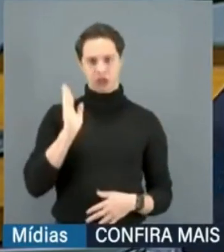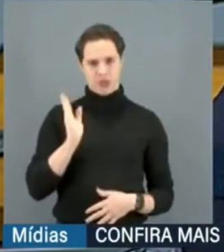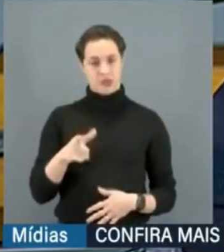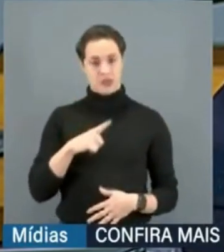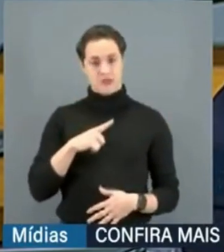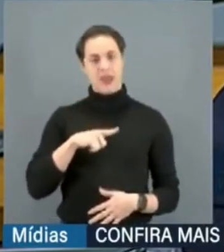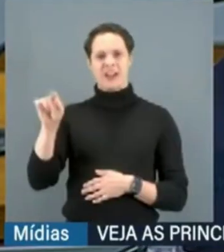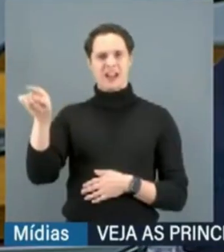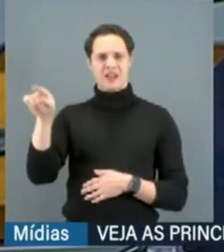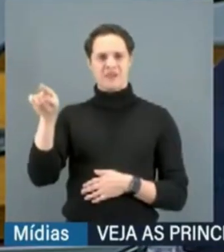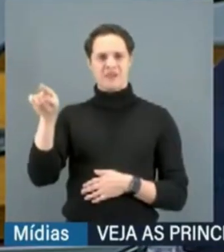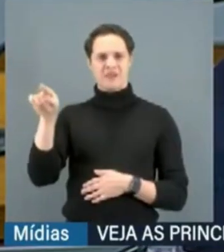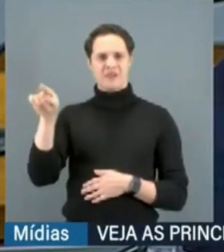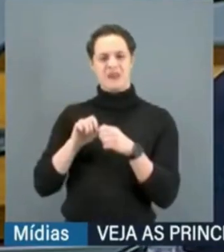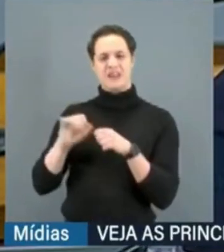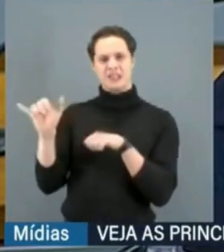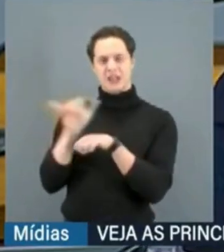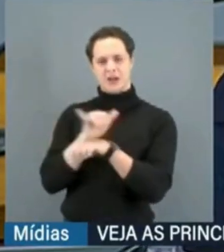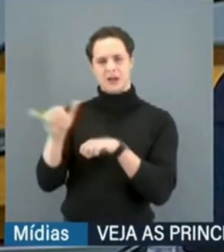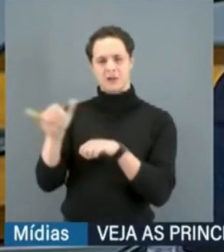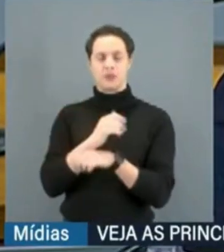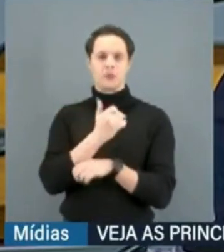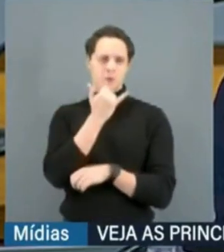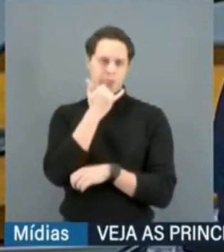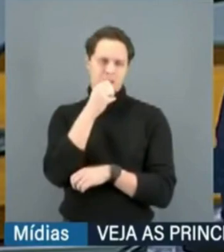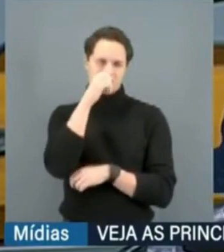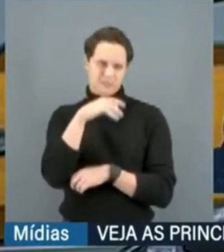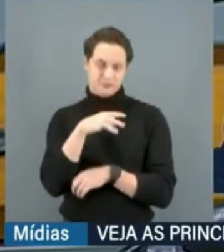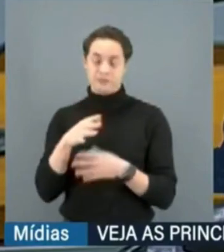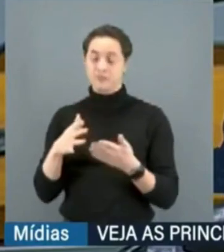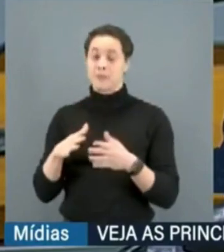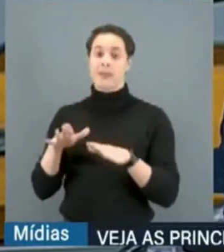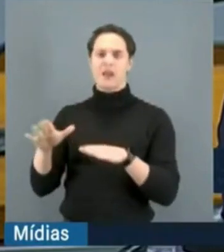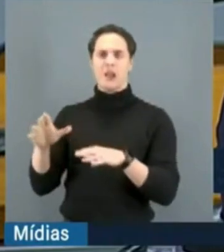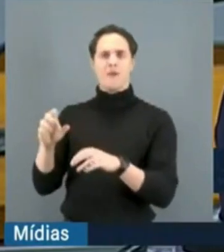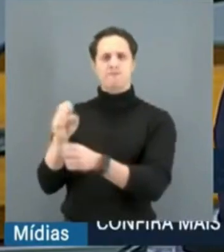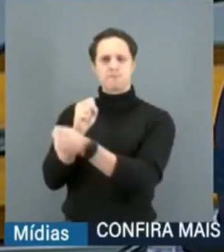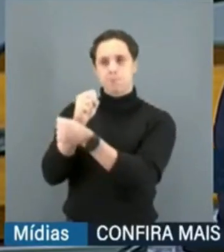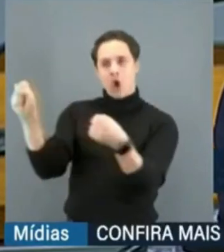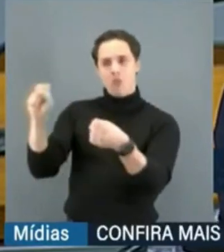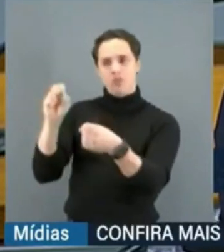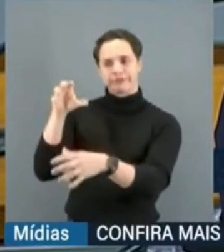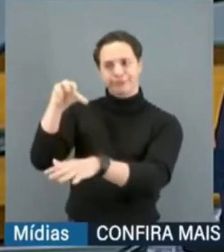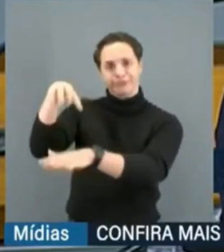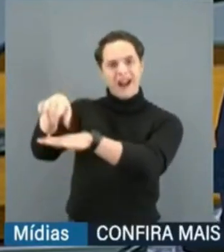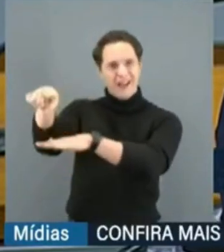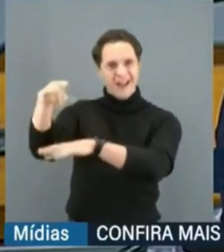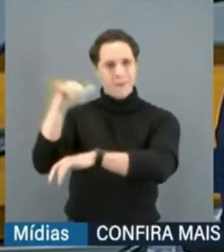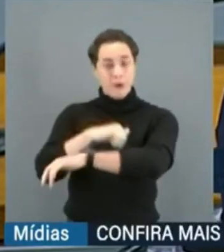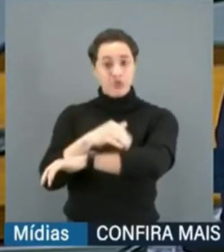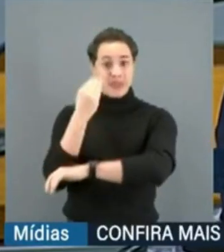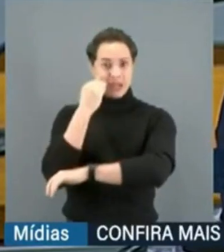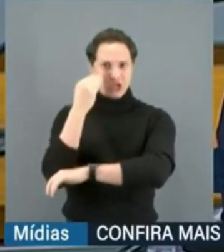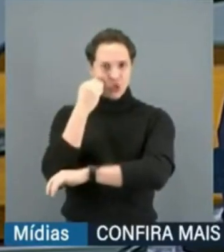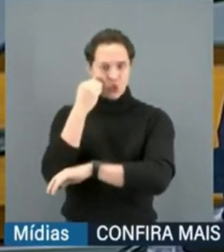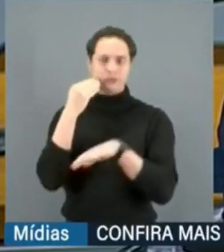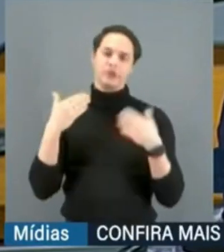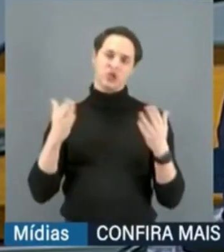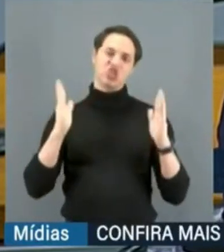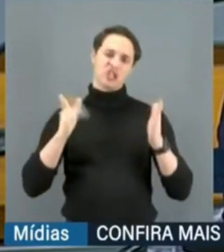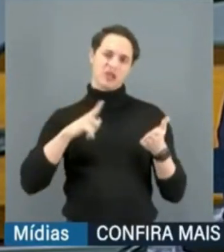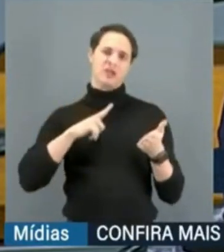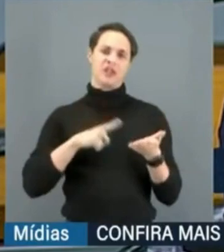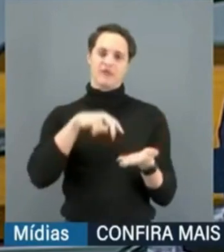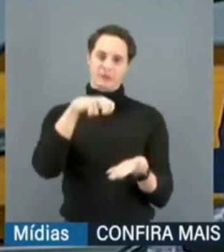Ele foi responsabilizado, planejou colocar uma bomba, que foi corretamente condenado pela Justiça do Distrito